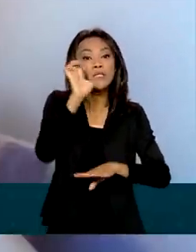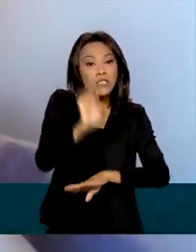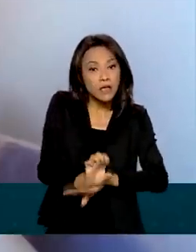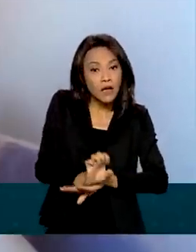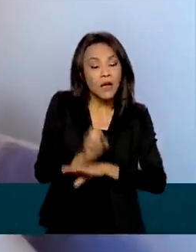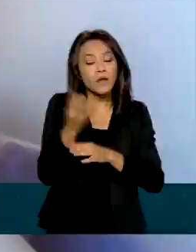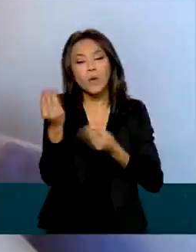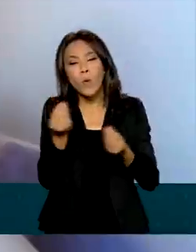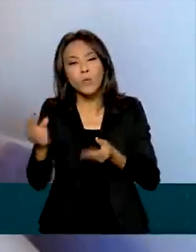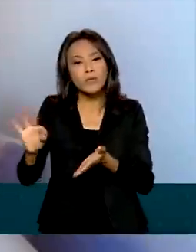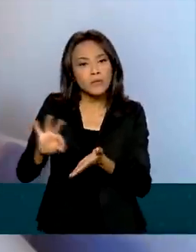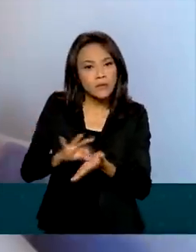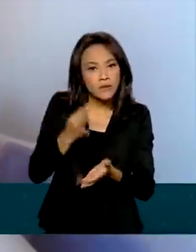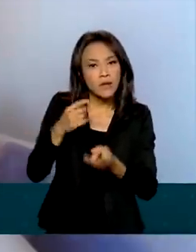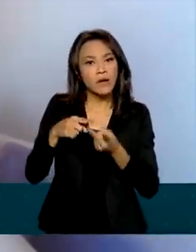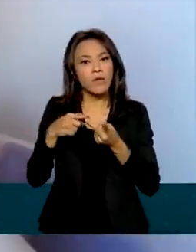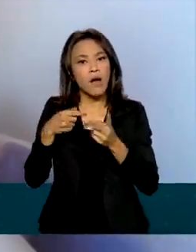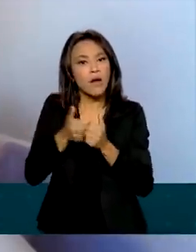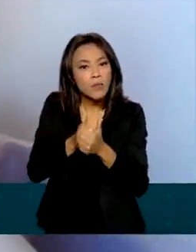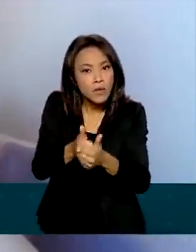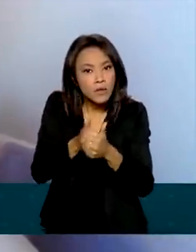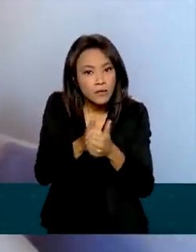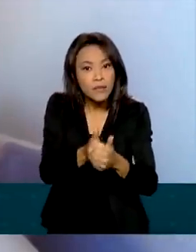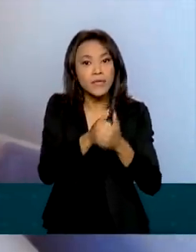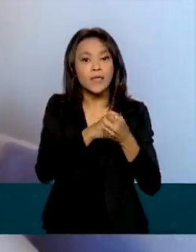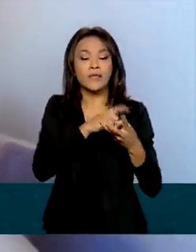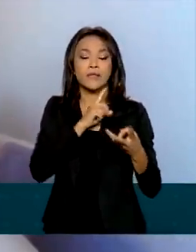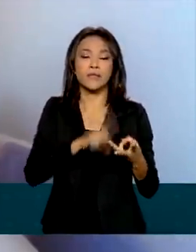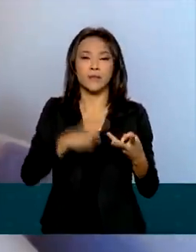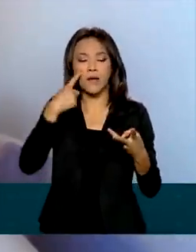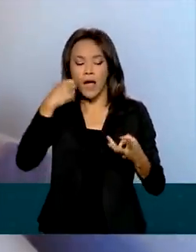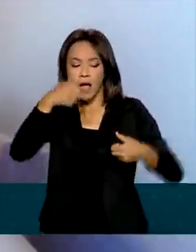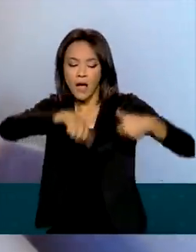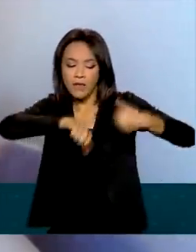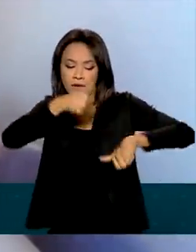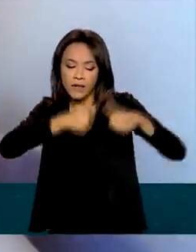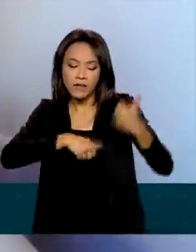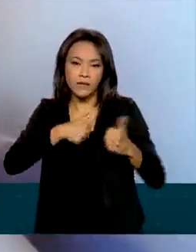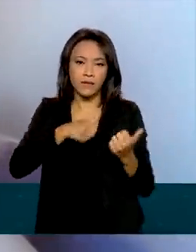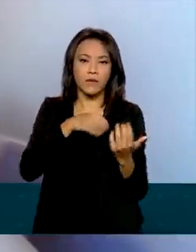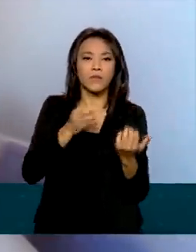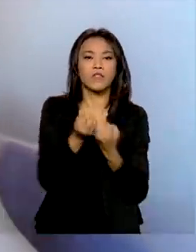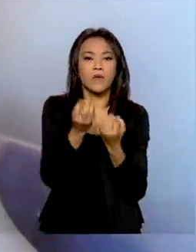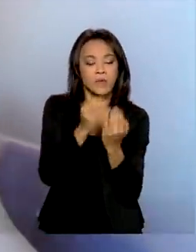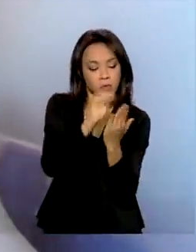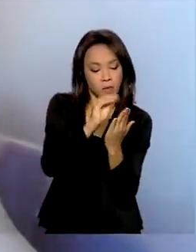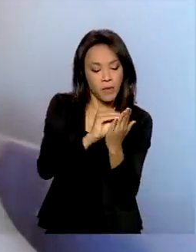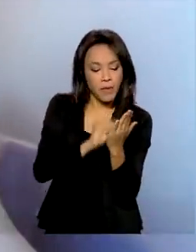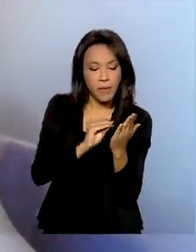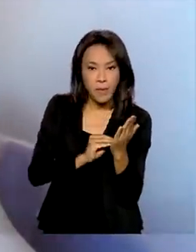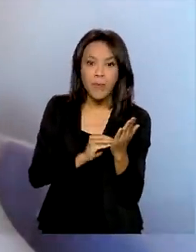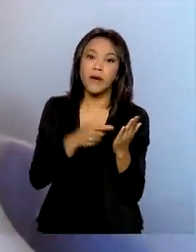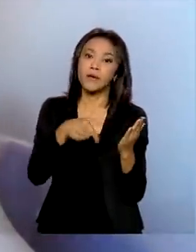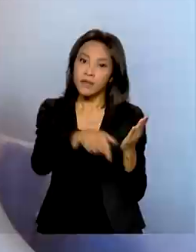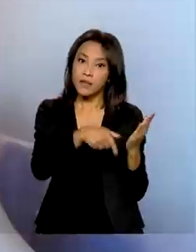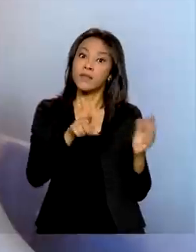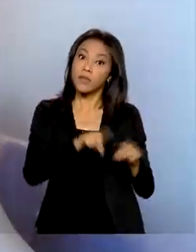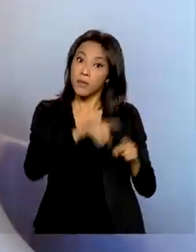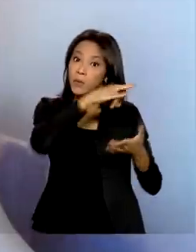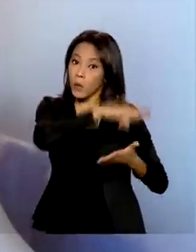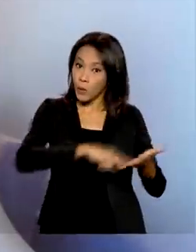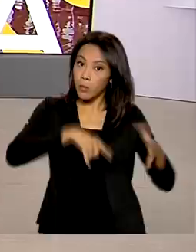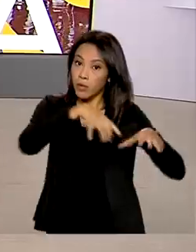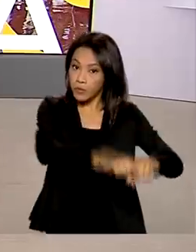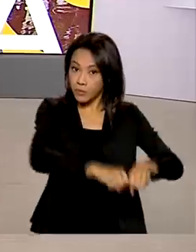sobre a inscrição o acompanhamento análise do cadastro e regularização Ambiental do imóvel rural que estão disponíveis